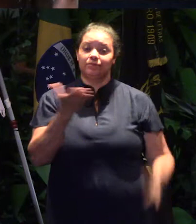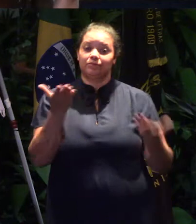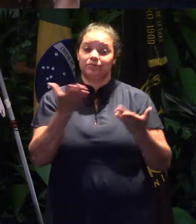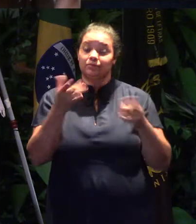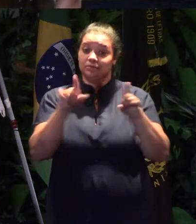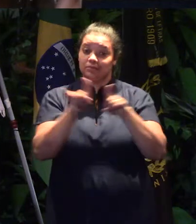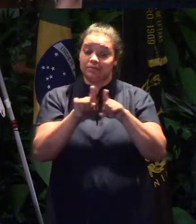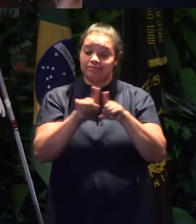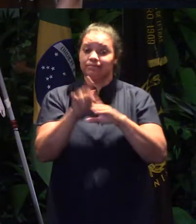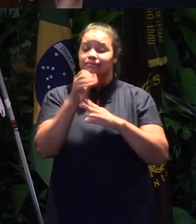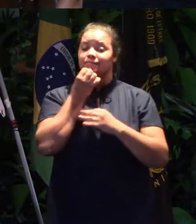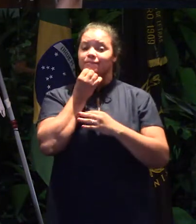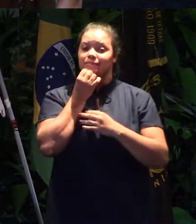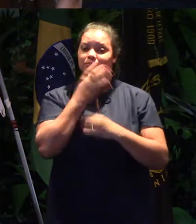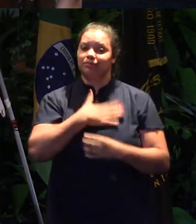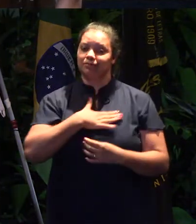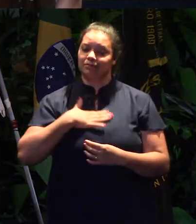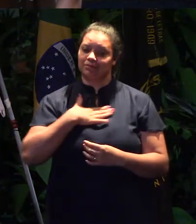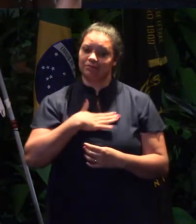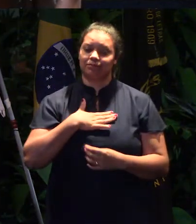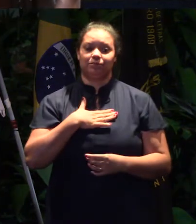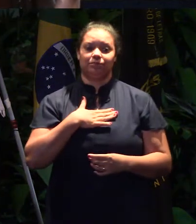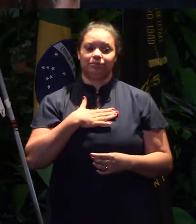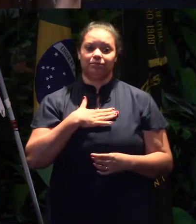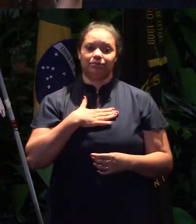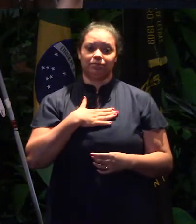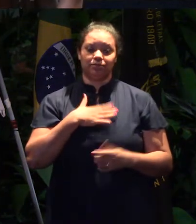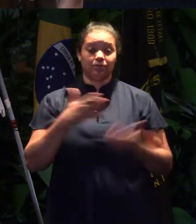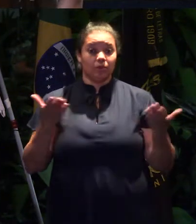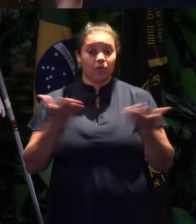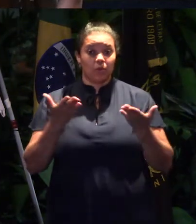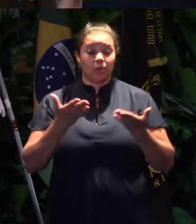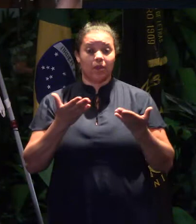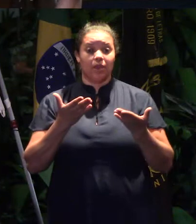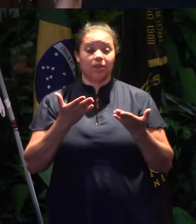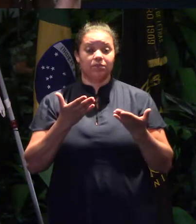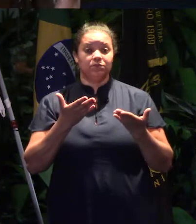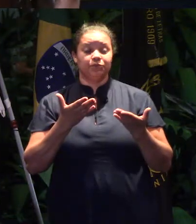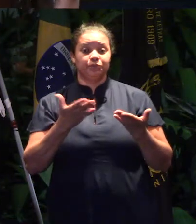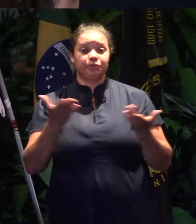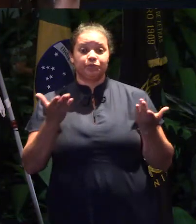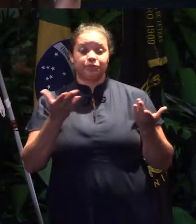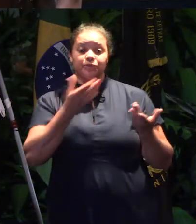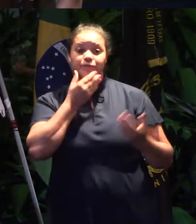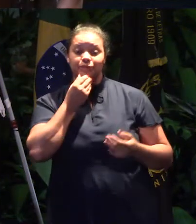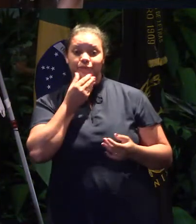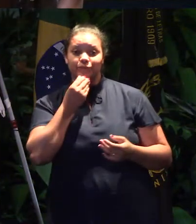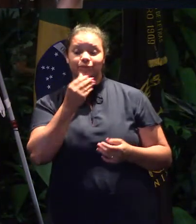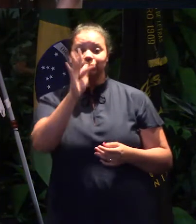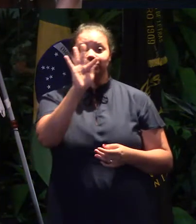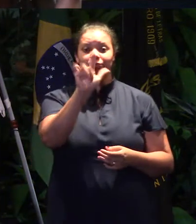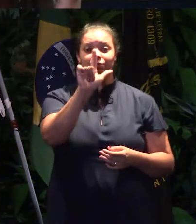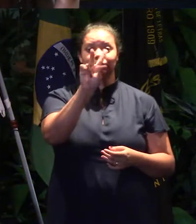vai ser maravilhoso. Hoje a gente, quem vai estar aqui para falar com vocês é o Flávio Oliveira. Ele